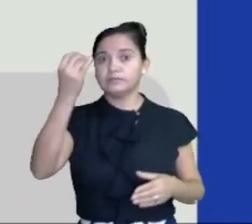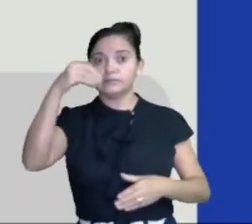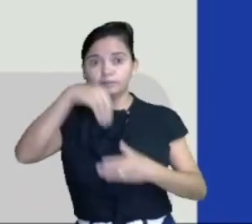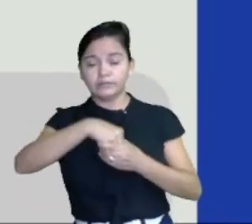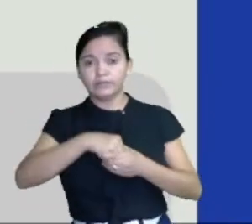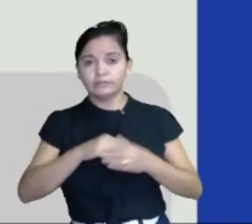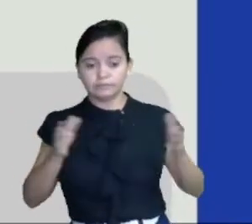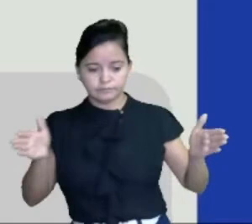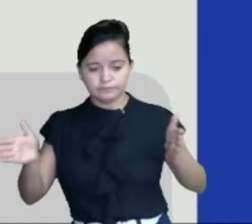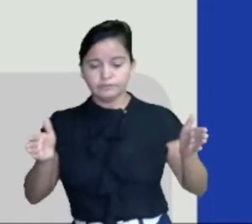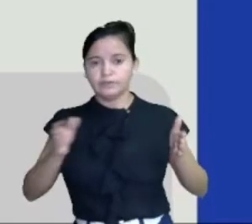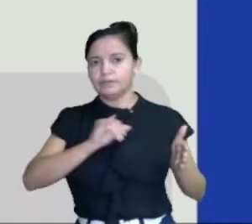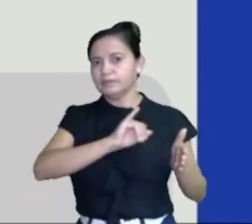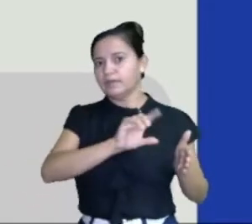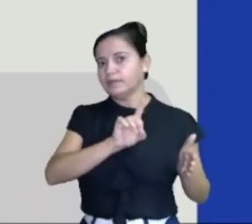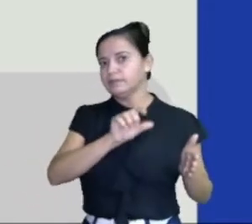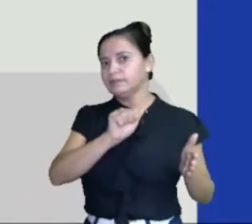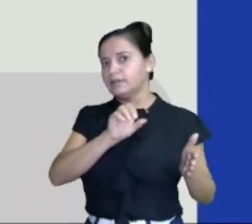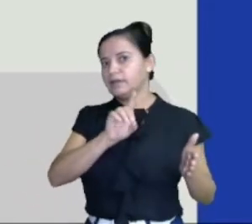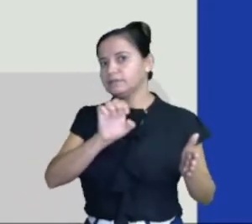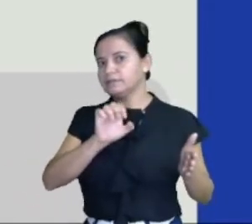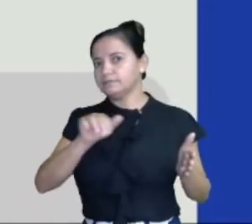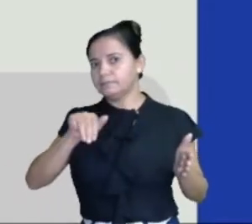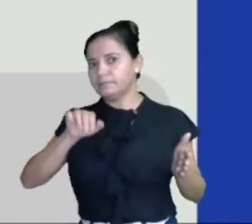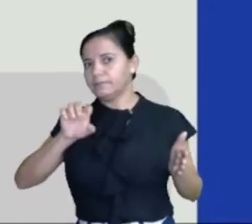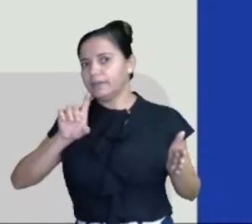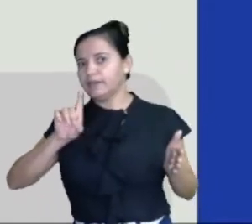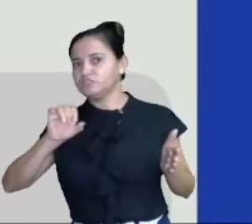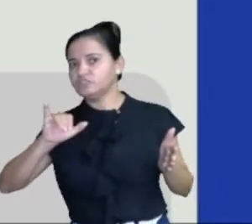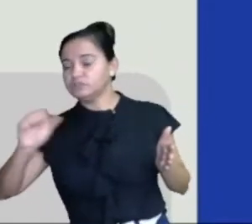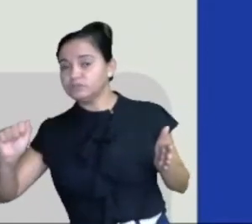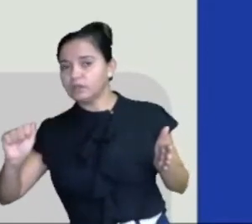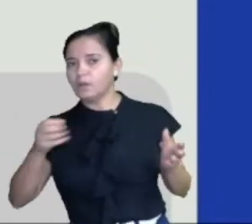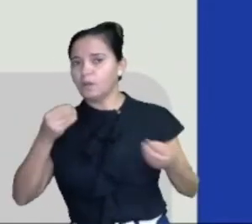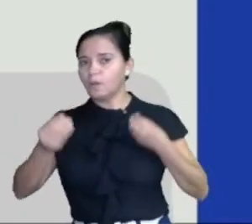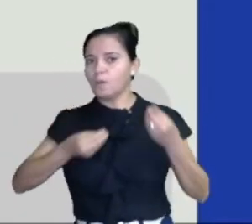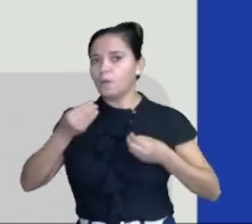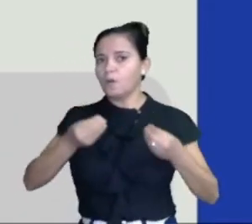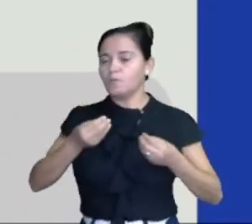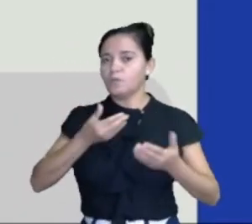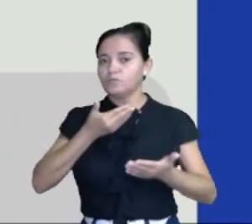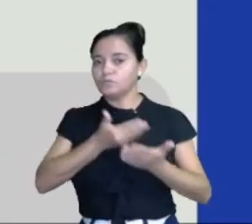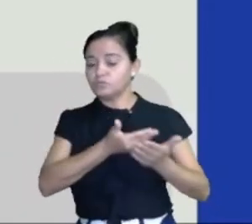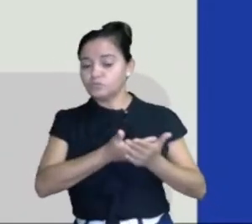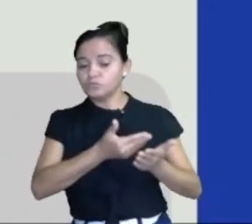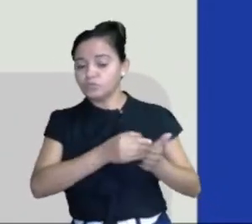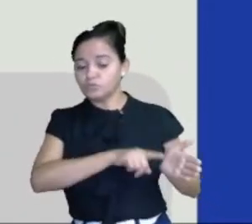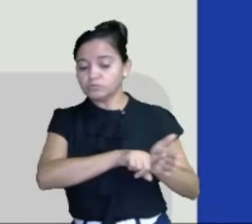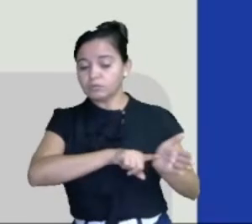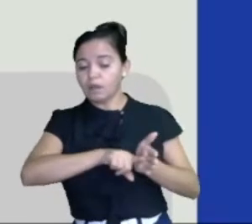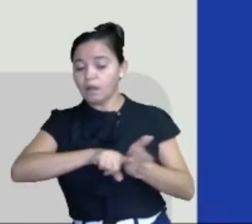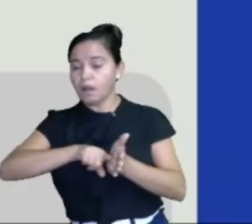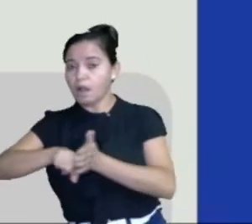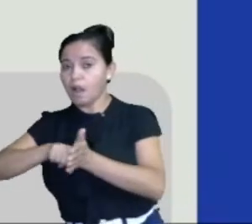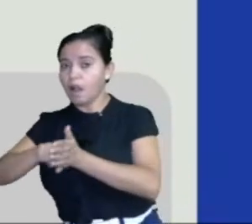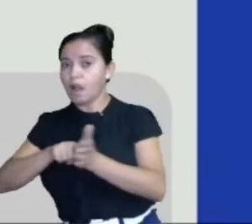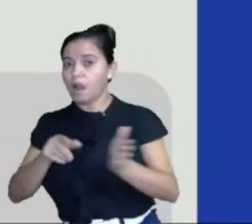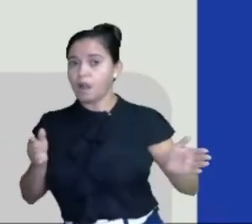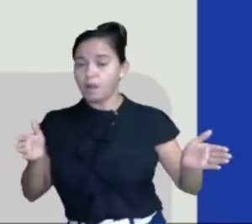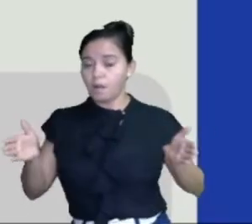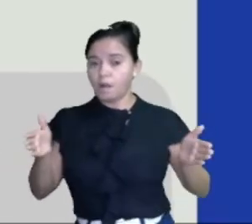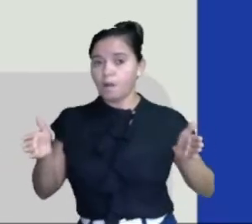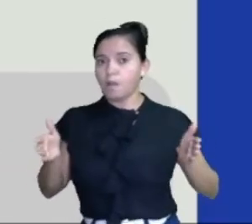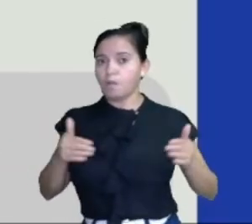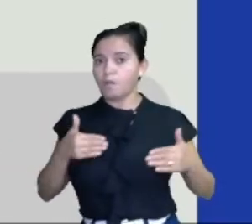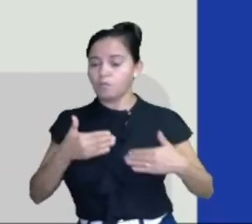Idade Média e Baixa Idade Média, porque os estudiosos observaram como esse momento ele vai se